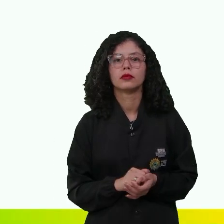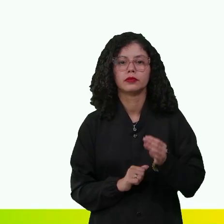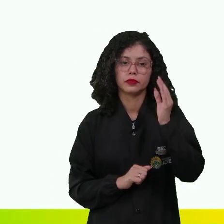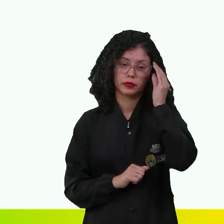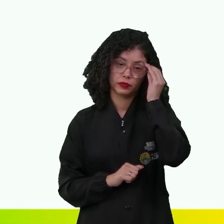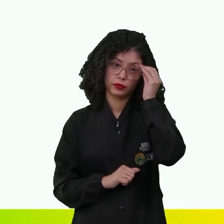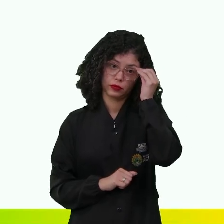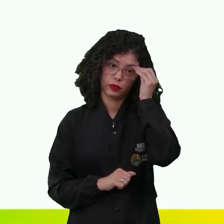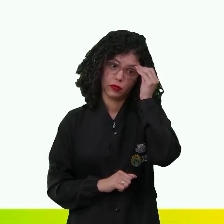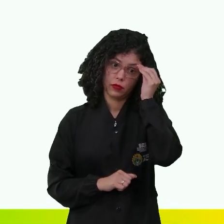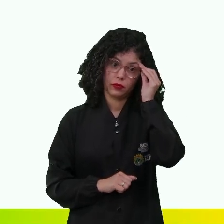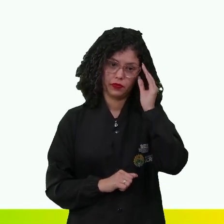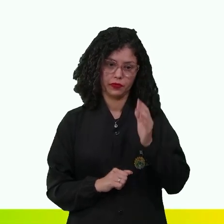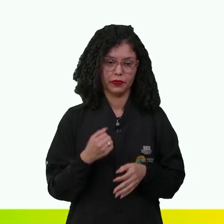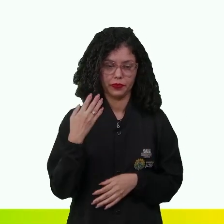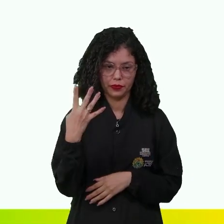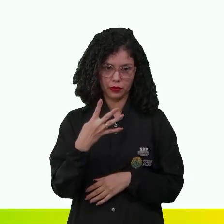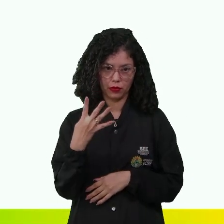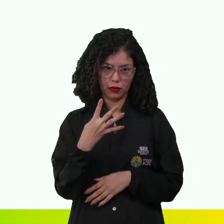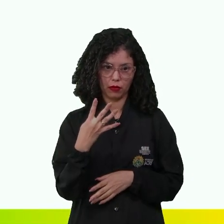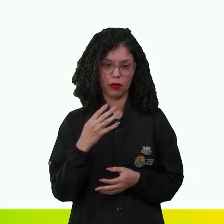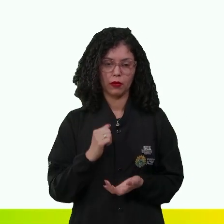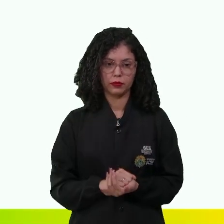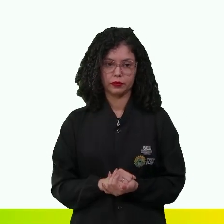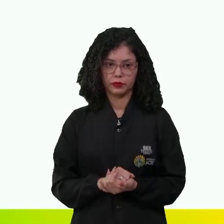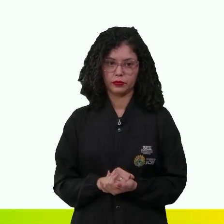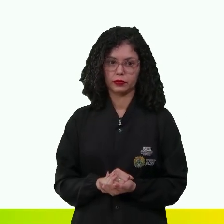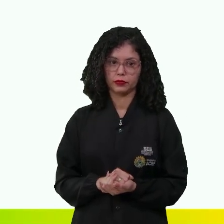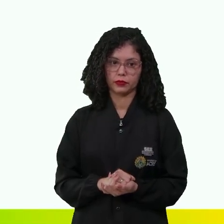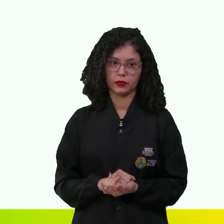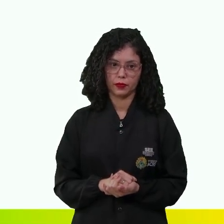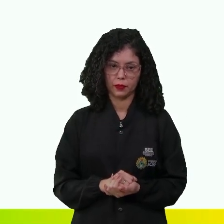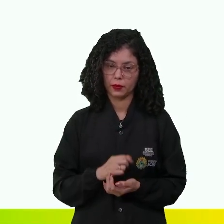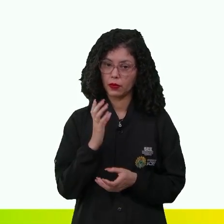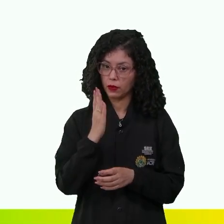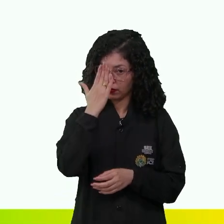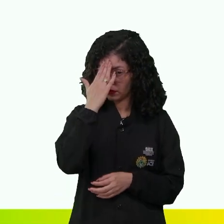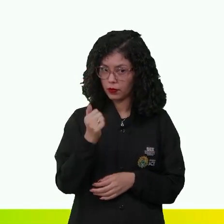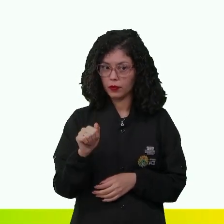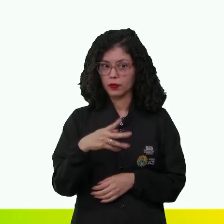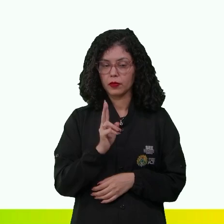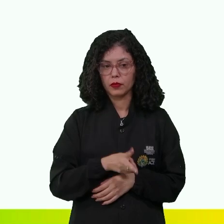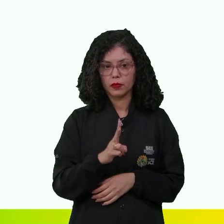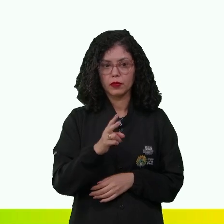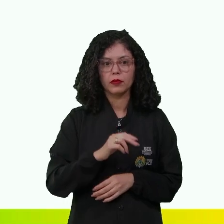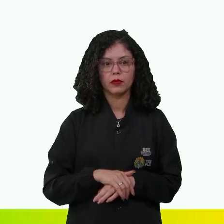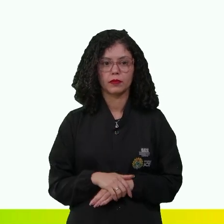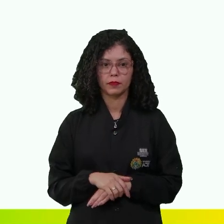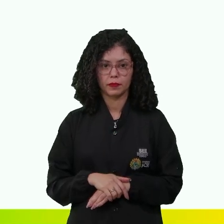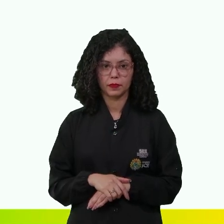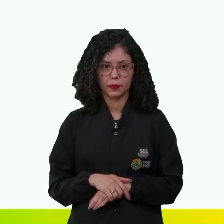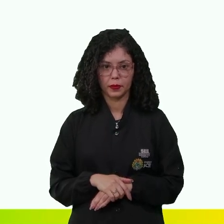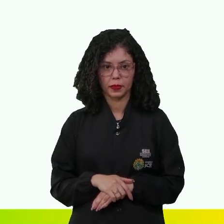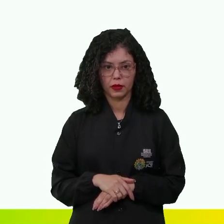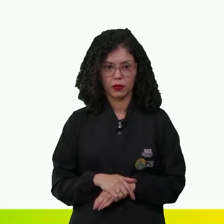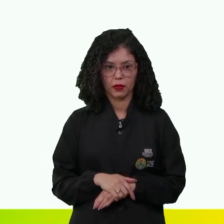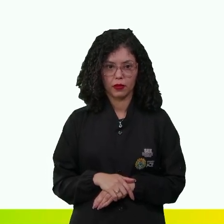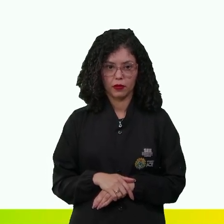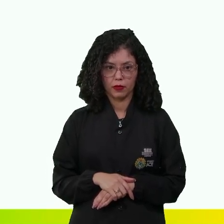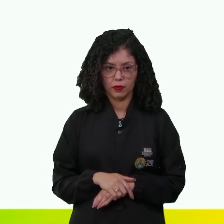vamos ter pressão é 4, o K é o que eu quero saber, a constante, a temperatura